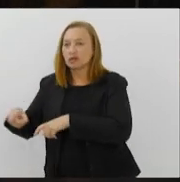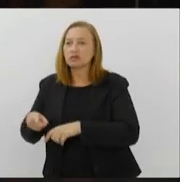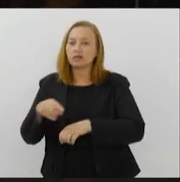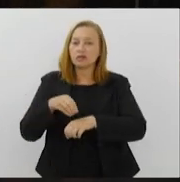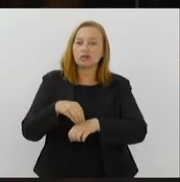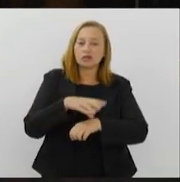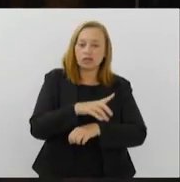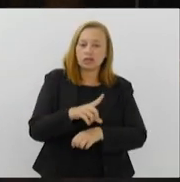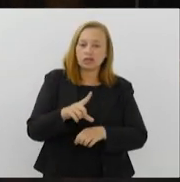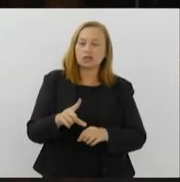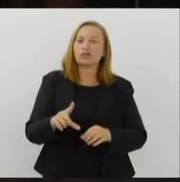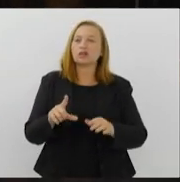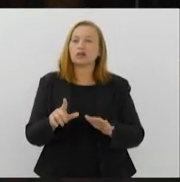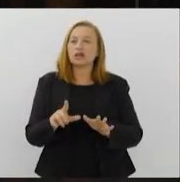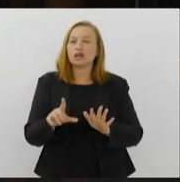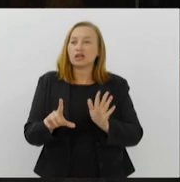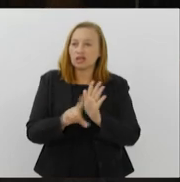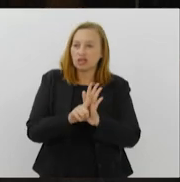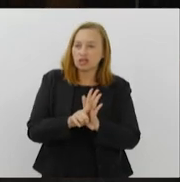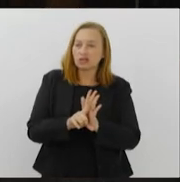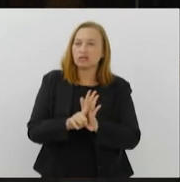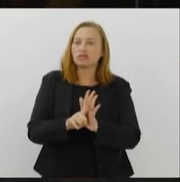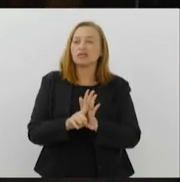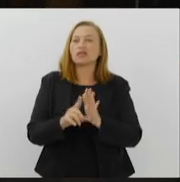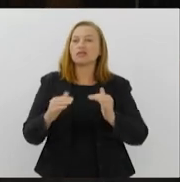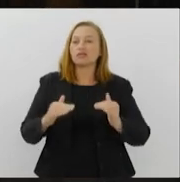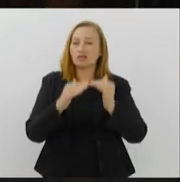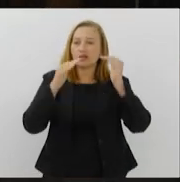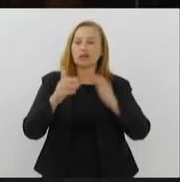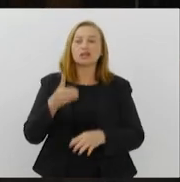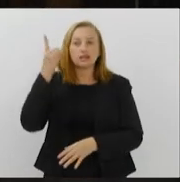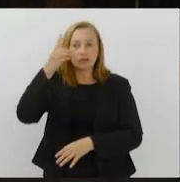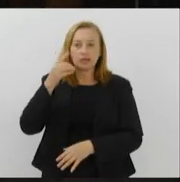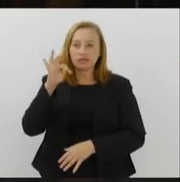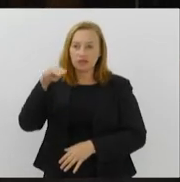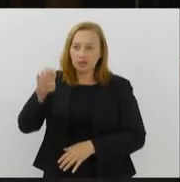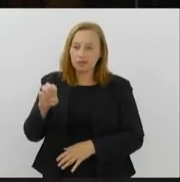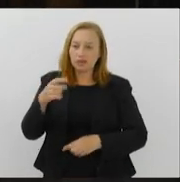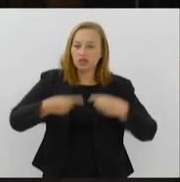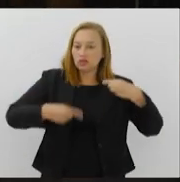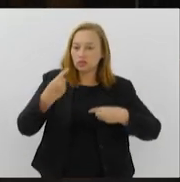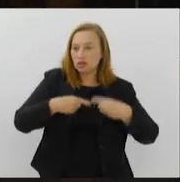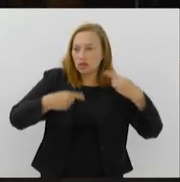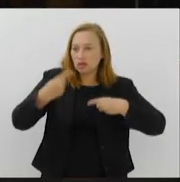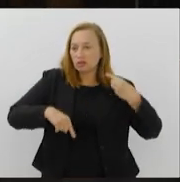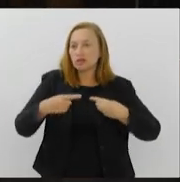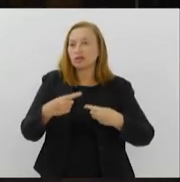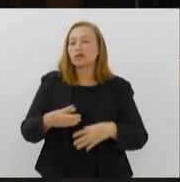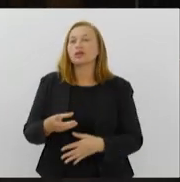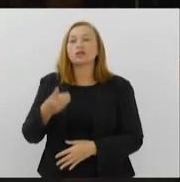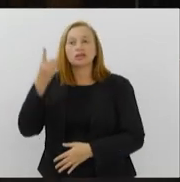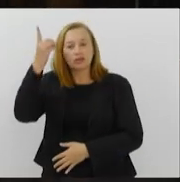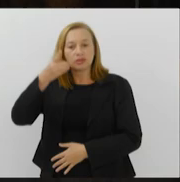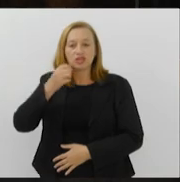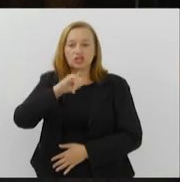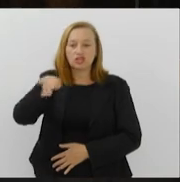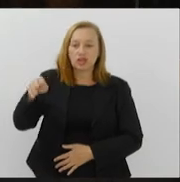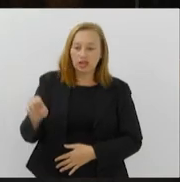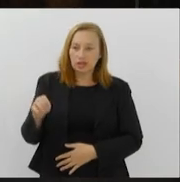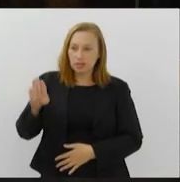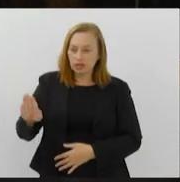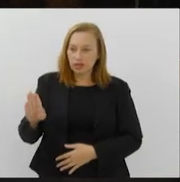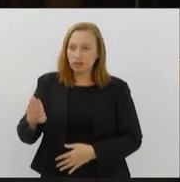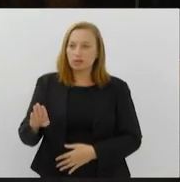Legislativa favorável, relator deputado Felipe Soares. Em discussão, para discutir, o deputado Jair Bittencourt, autor